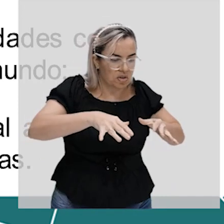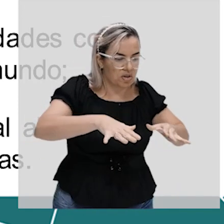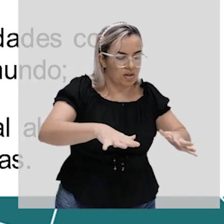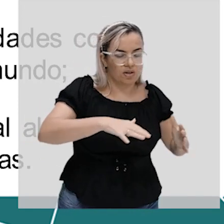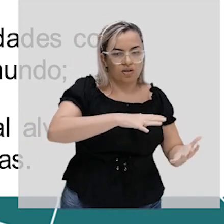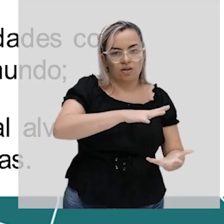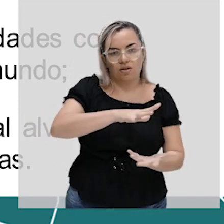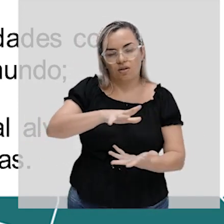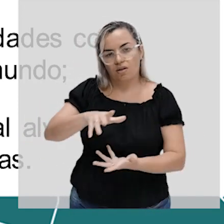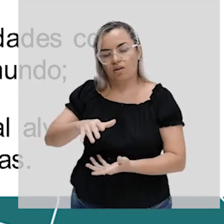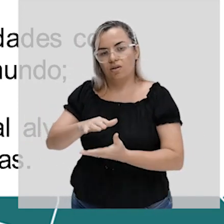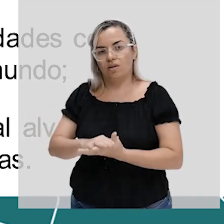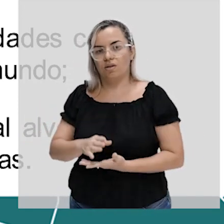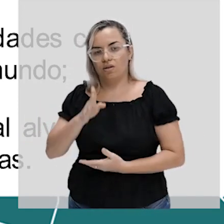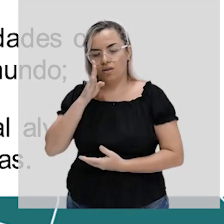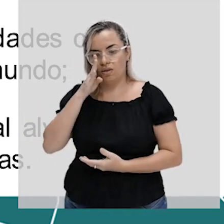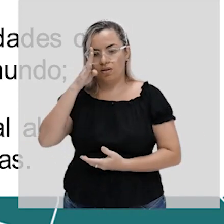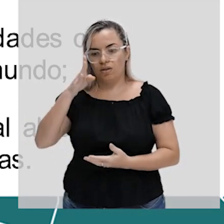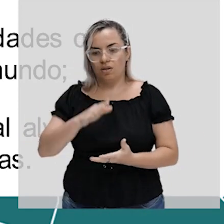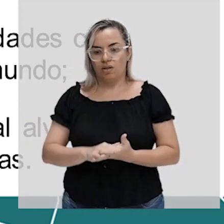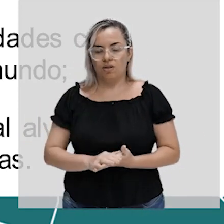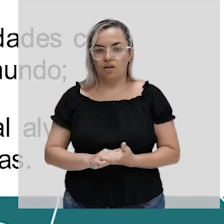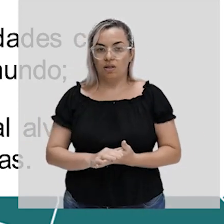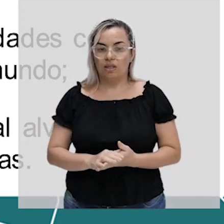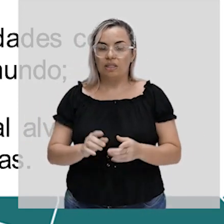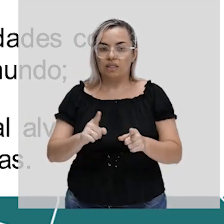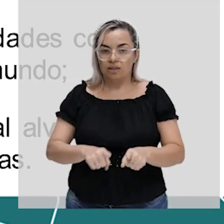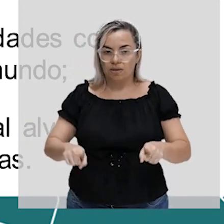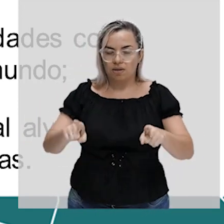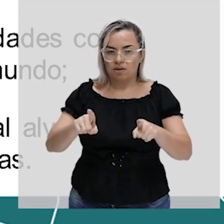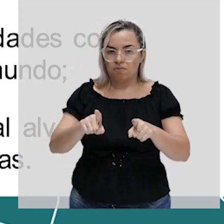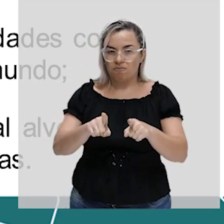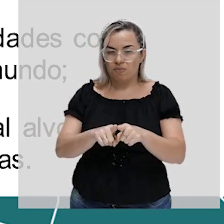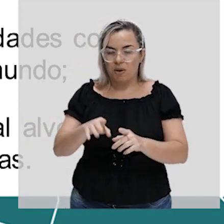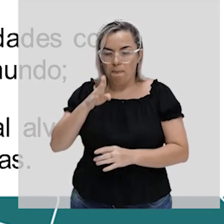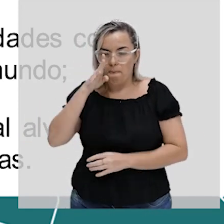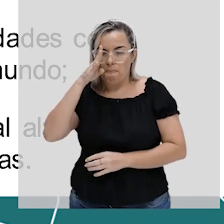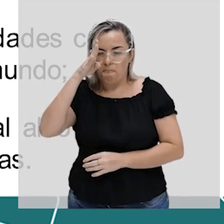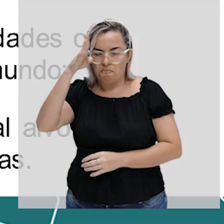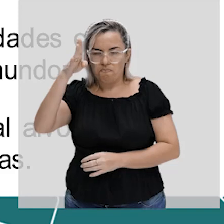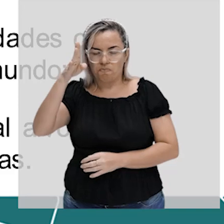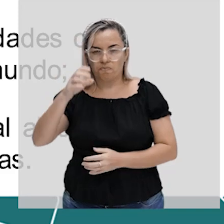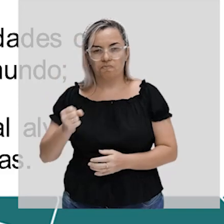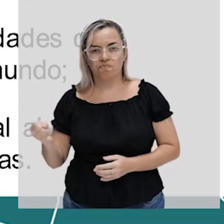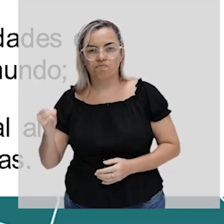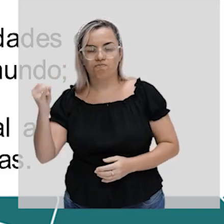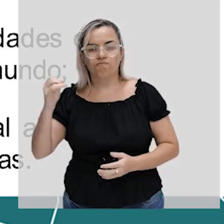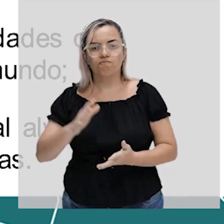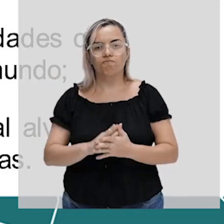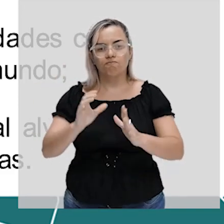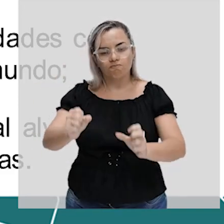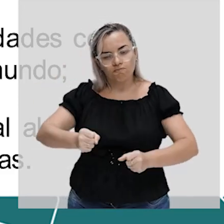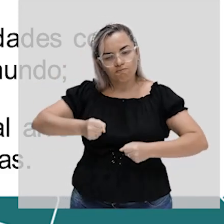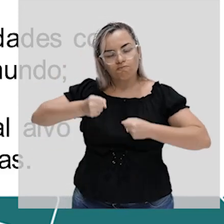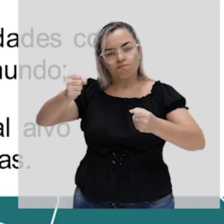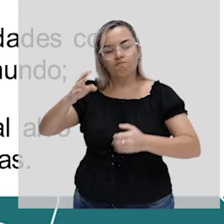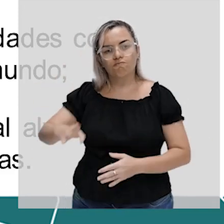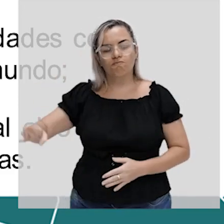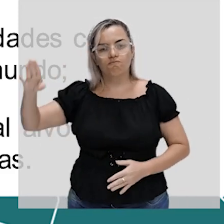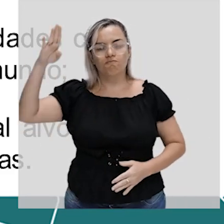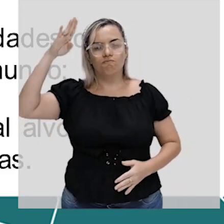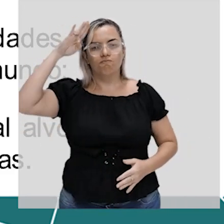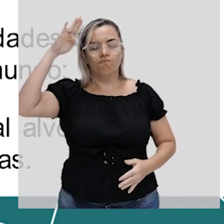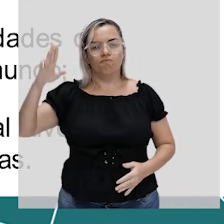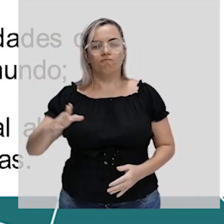principalmente, ele vai ser a grande força militar. Para muitos autores, essa ideia dos Estados Unidos ela pode ser